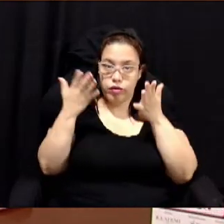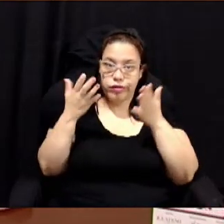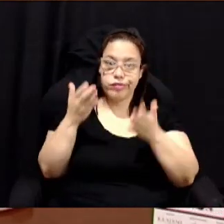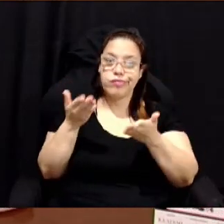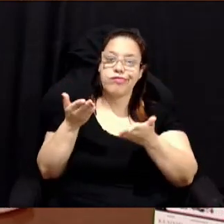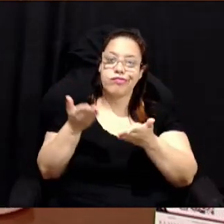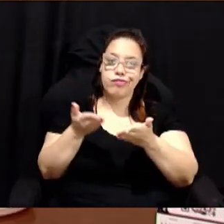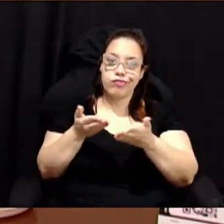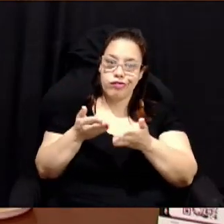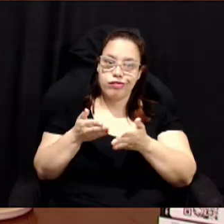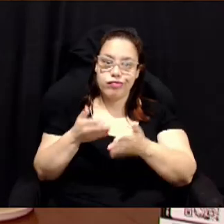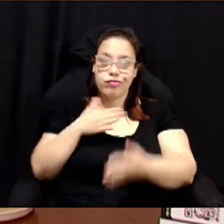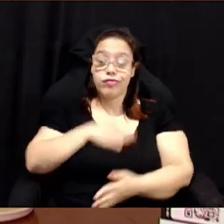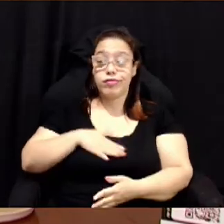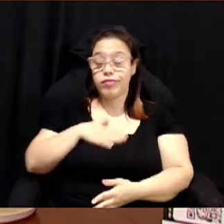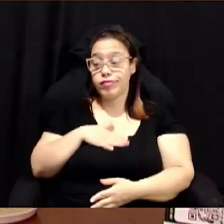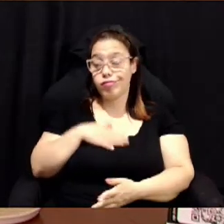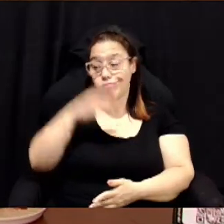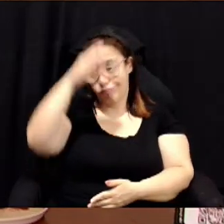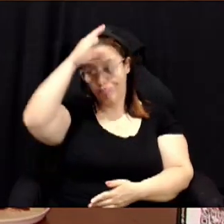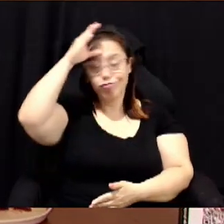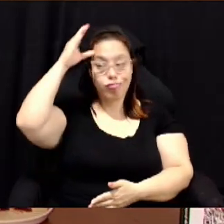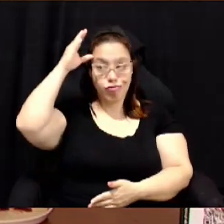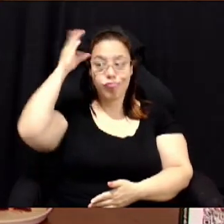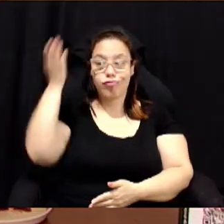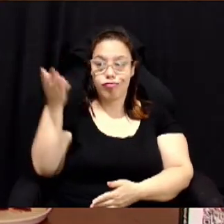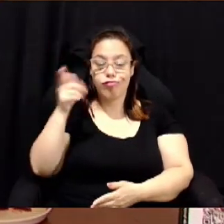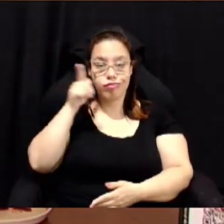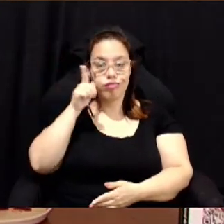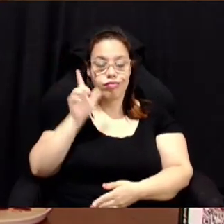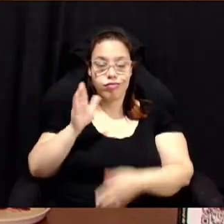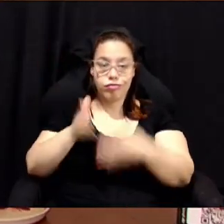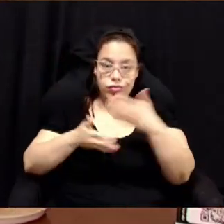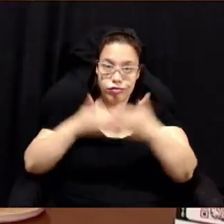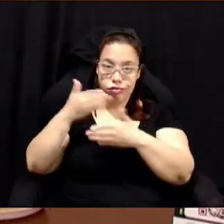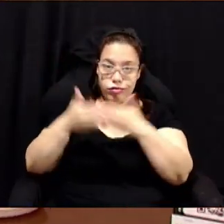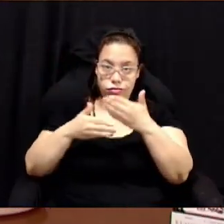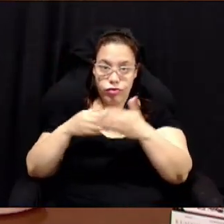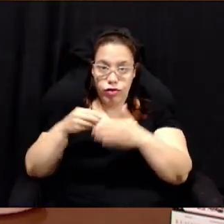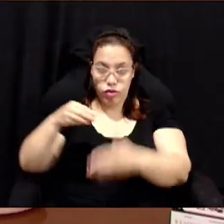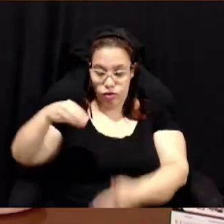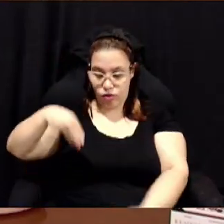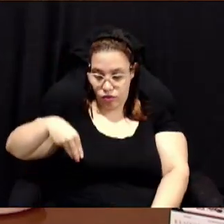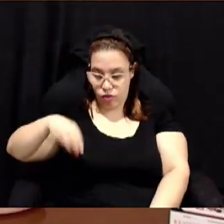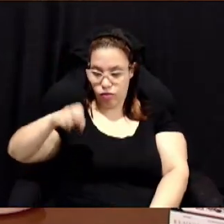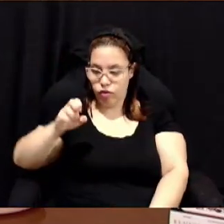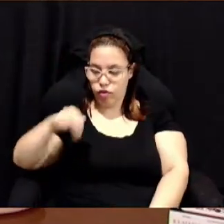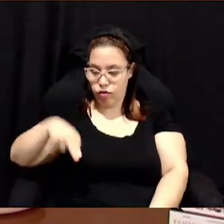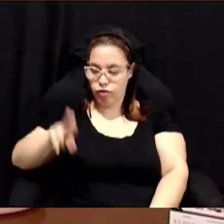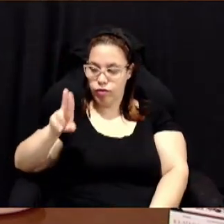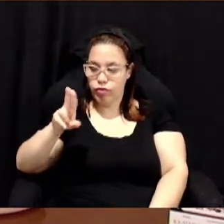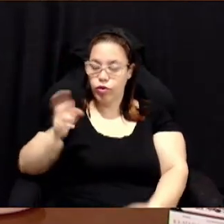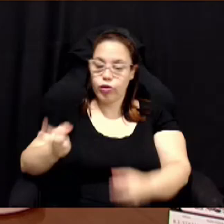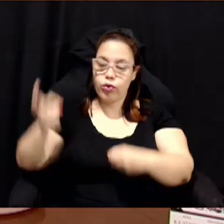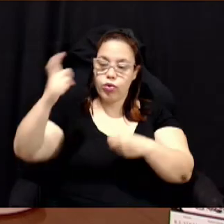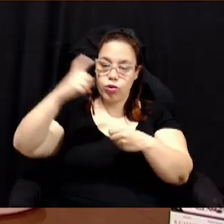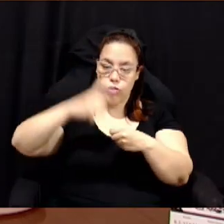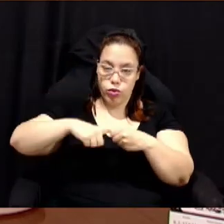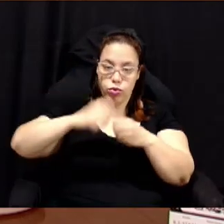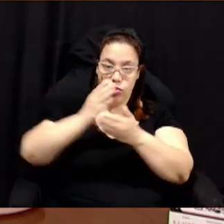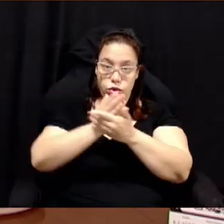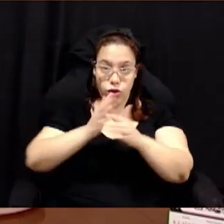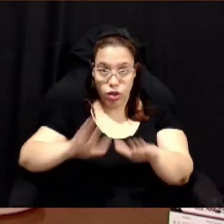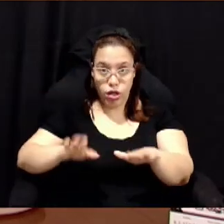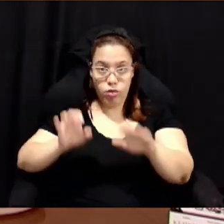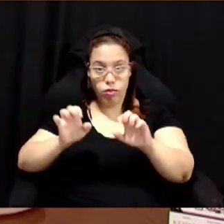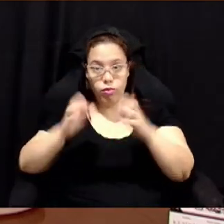caindo ao gosto do cliente e vocês conseguem manter aí no menu. Sim, muita gente acaba voltando depois que acaba o festival, pedindo